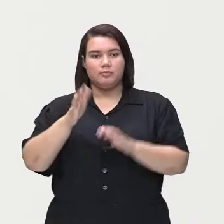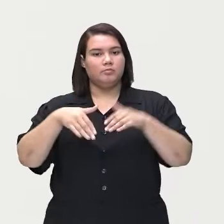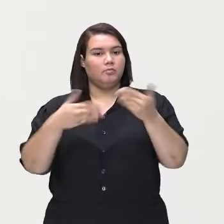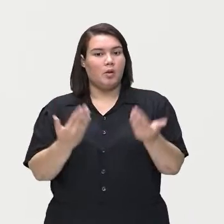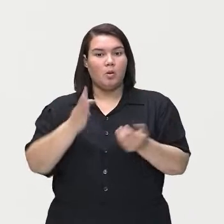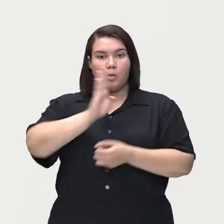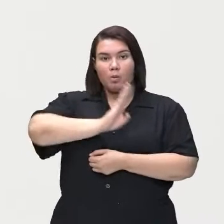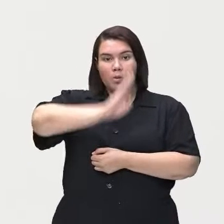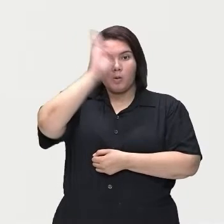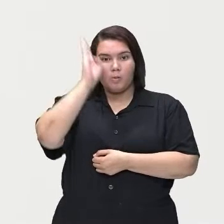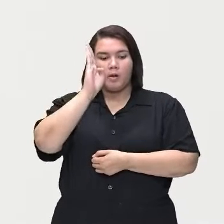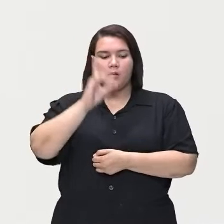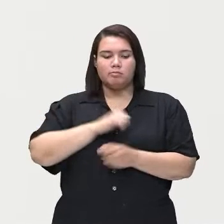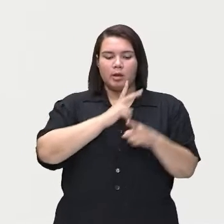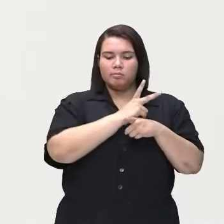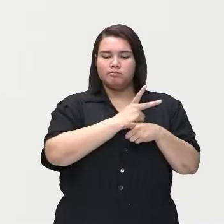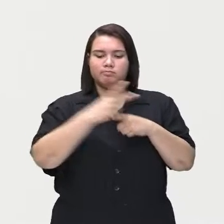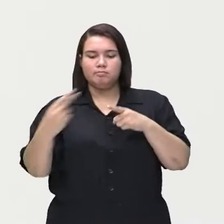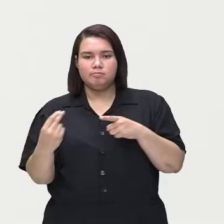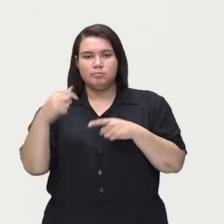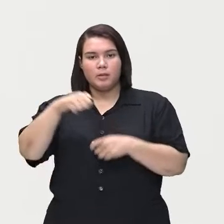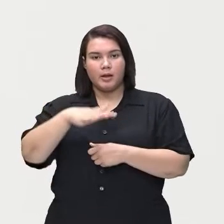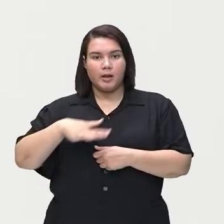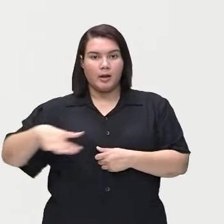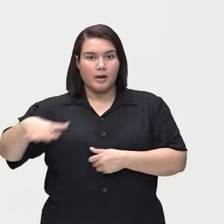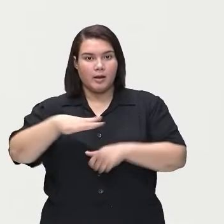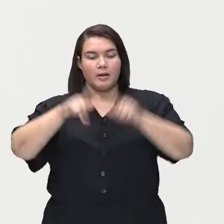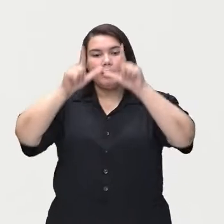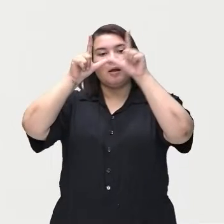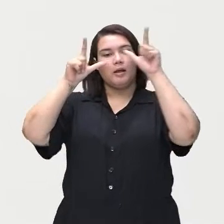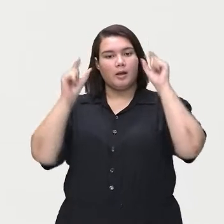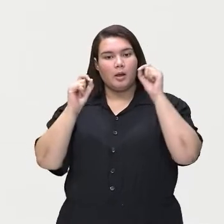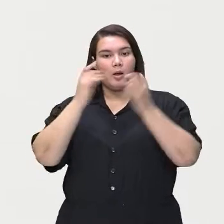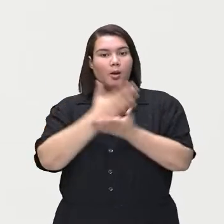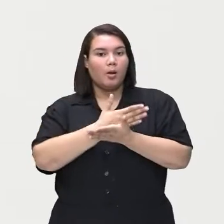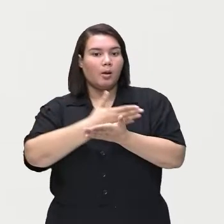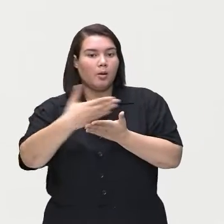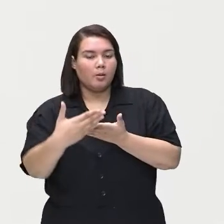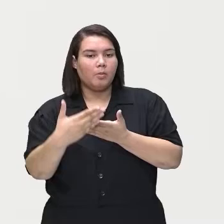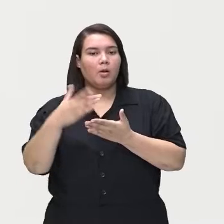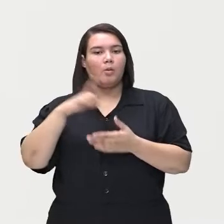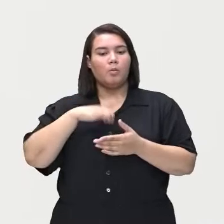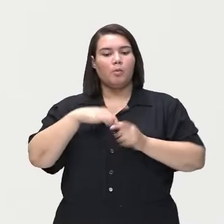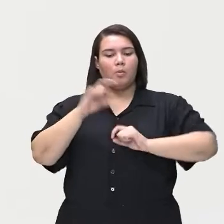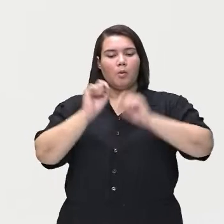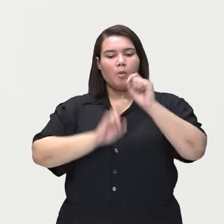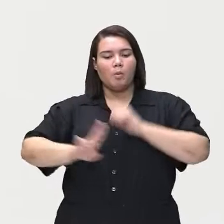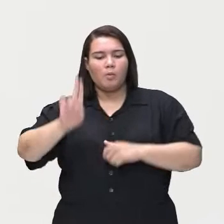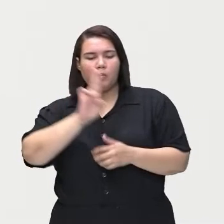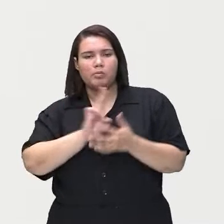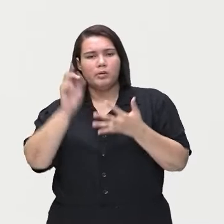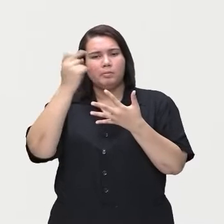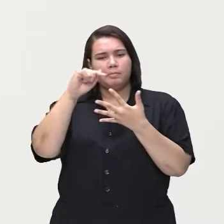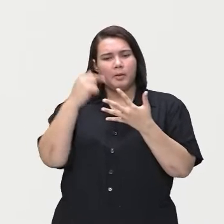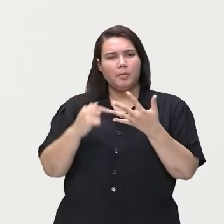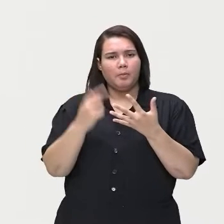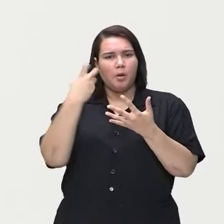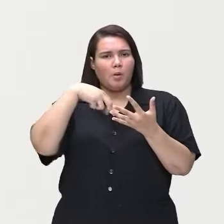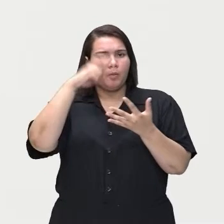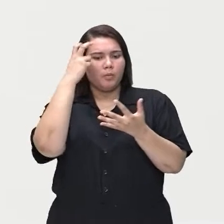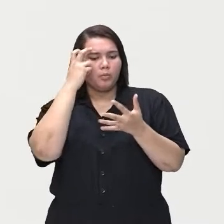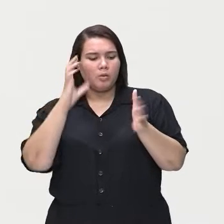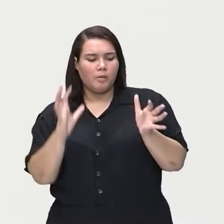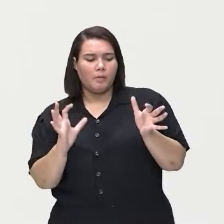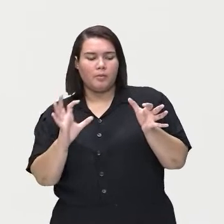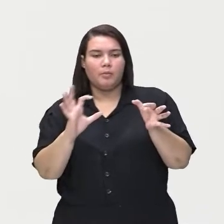romanos conquistam, então, a Grécia e começam a trazer esses elementos da cultura grega